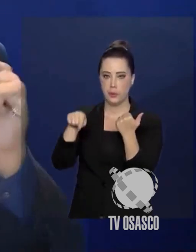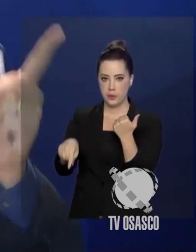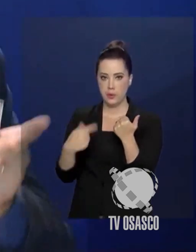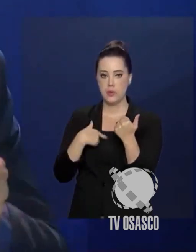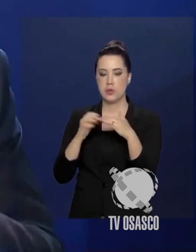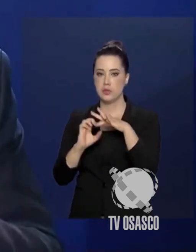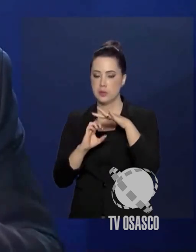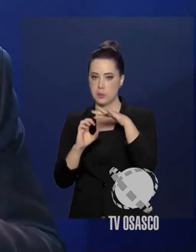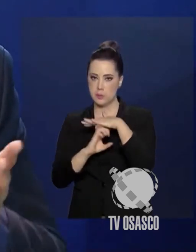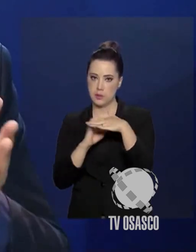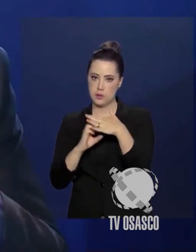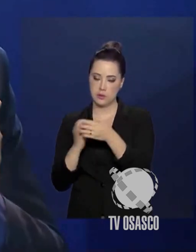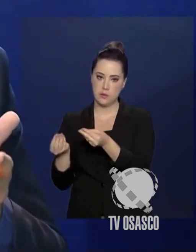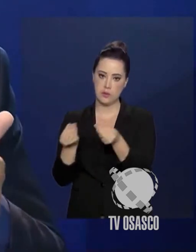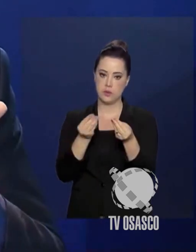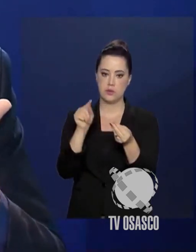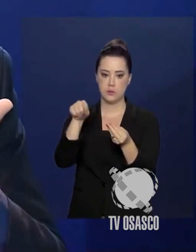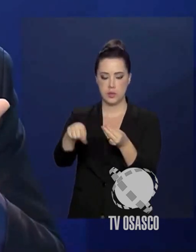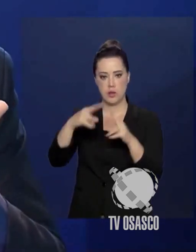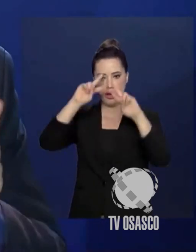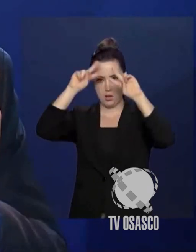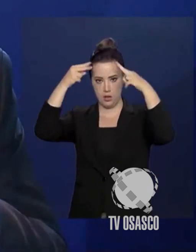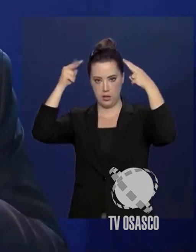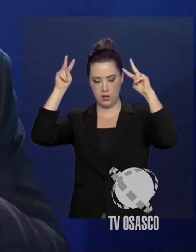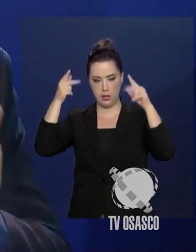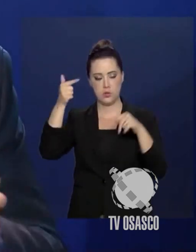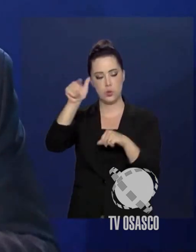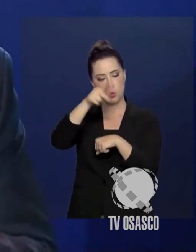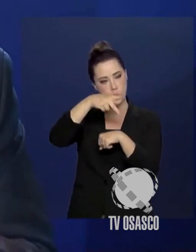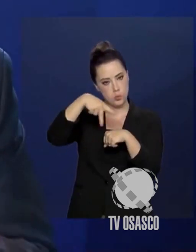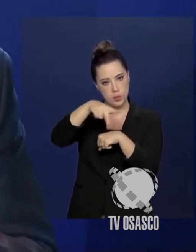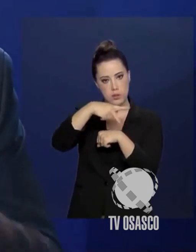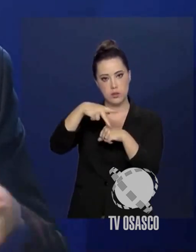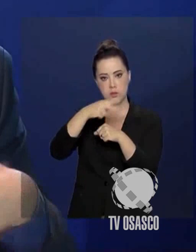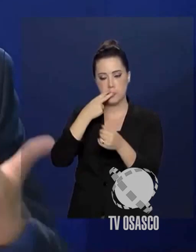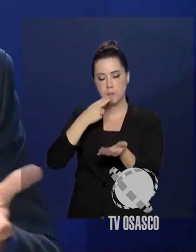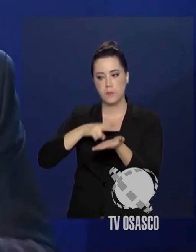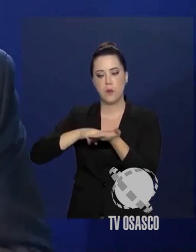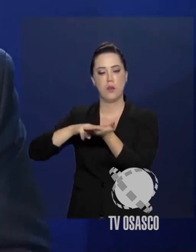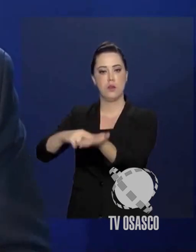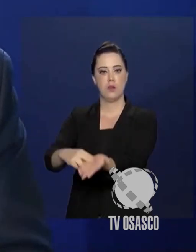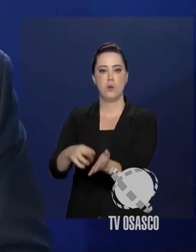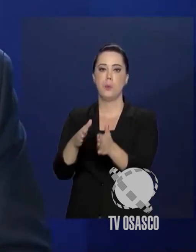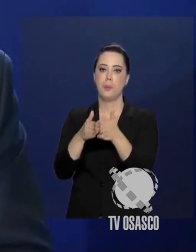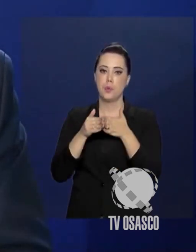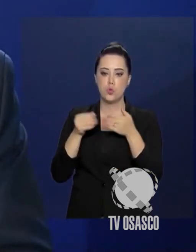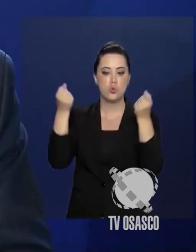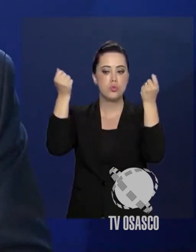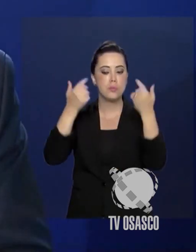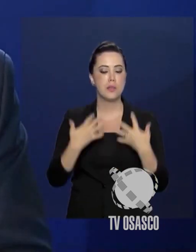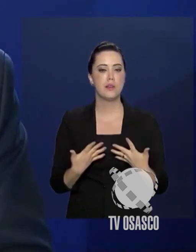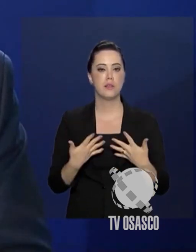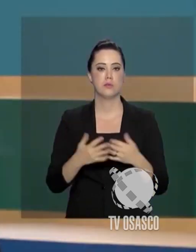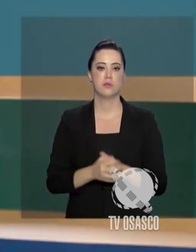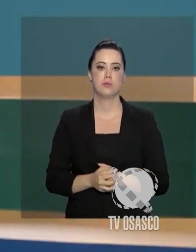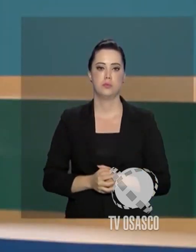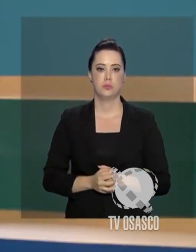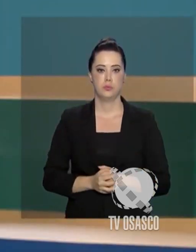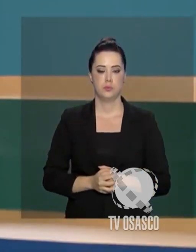dos congêneres, né, nos países tanto na Grécia quanto nos outros países, essa notificação e o pedido de prestação de esclarecimentos.